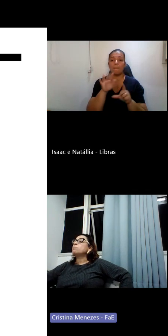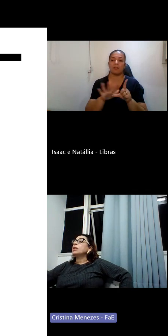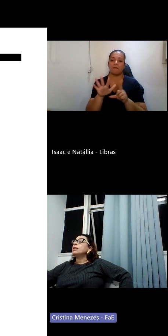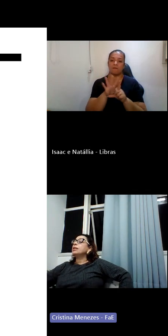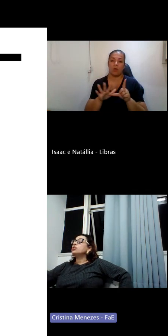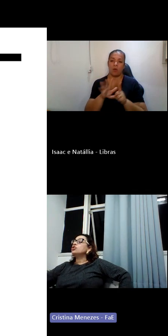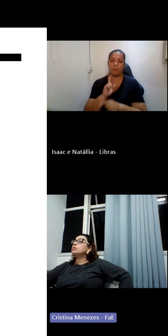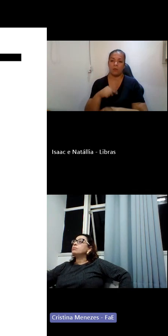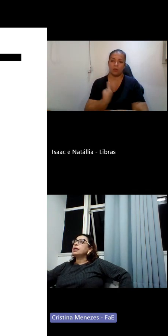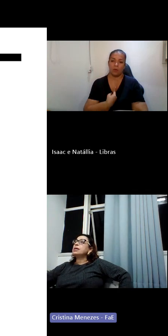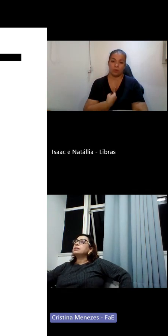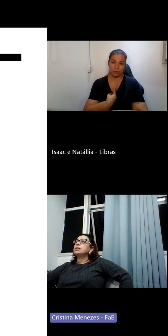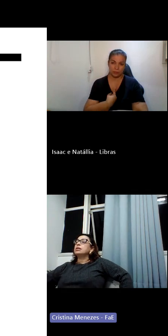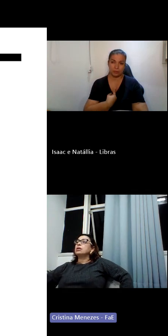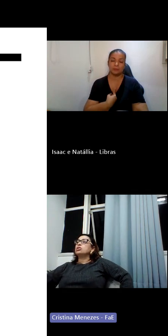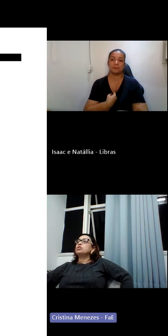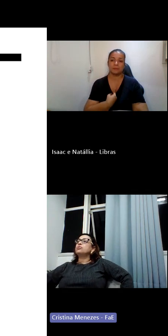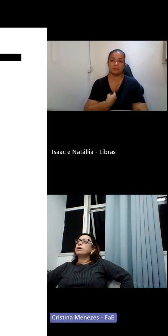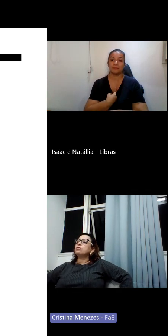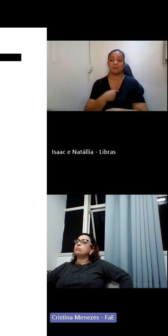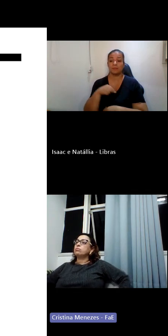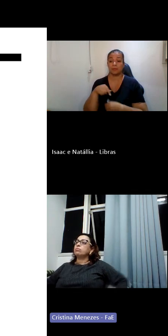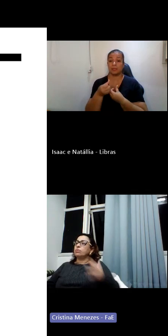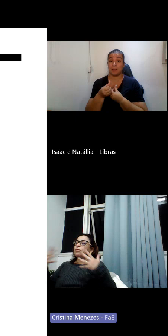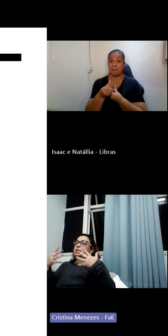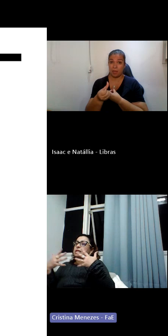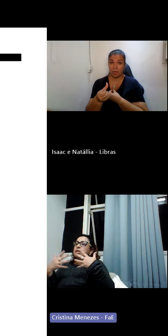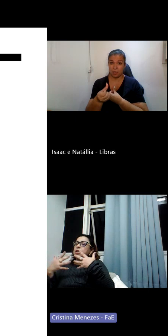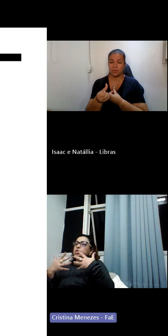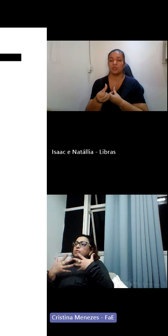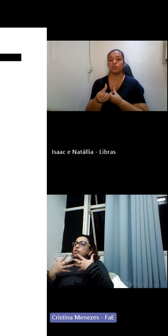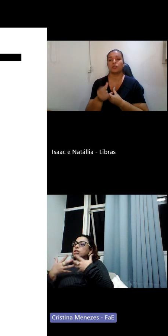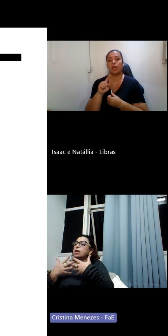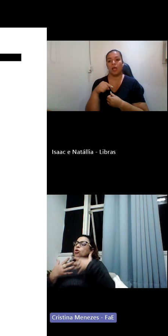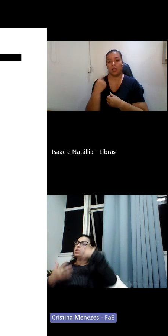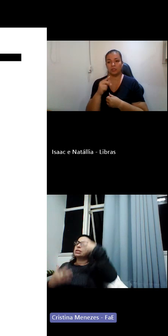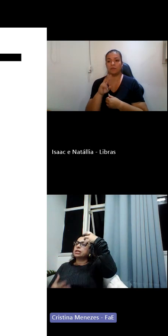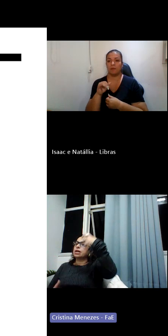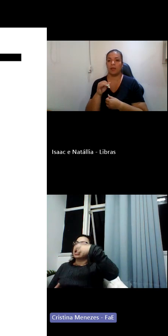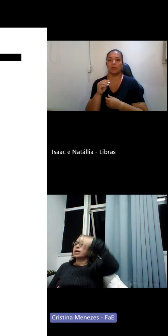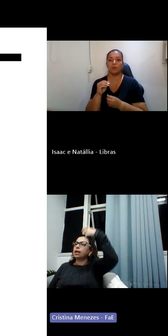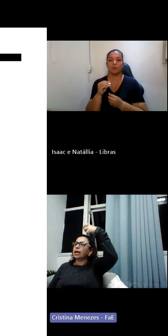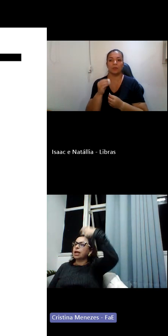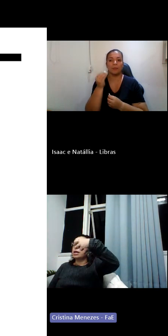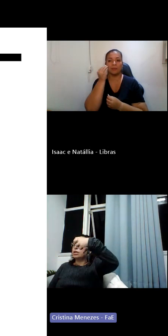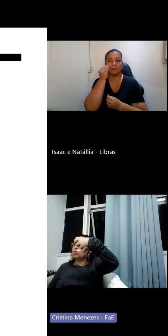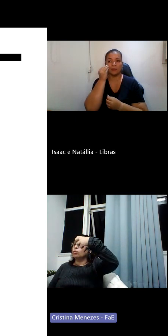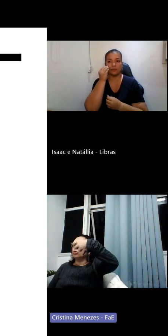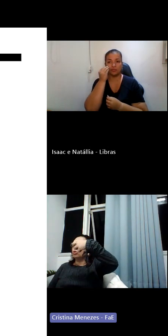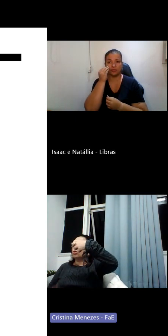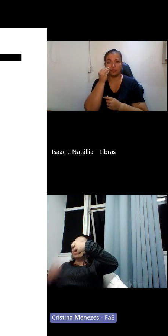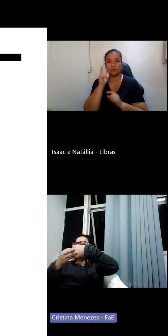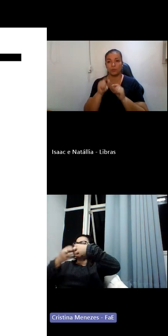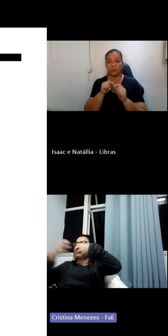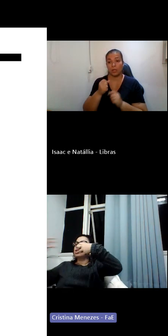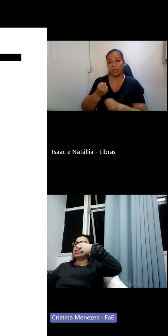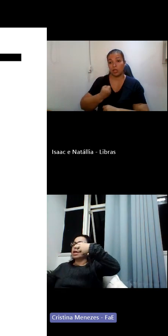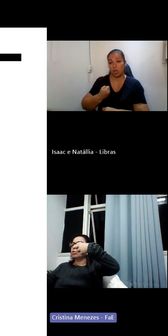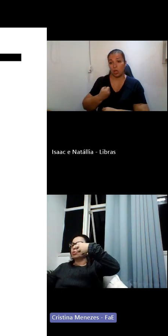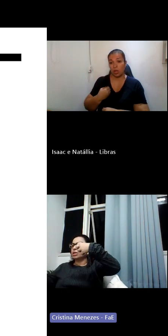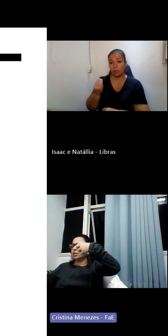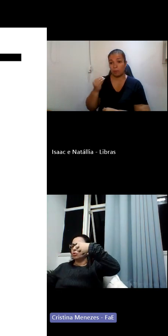né? Neste semestre, a gente vai fazer a tentativa de que a nota que caia lá no Moodle, ela